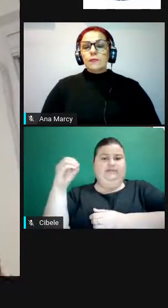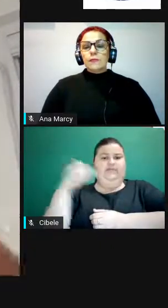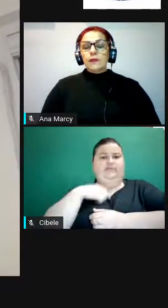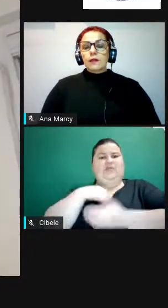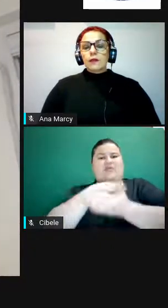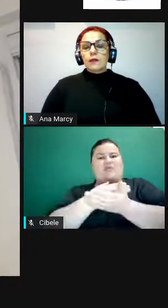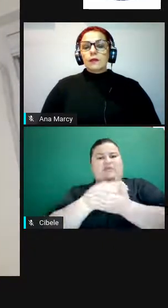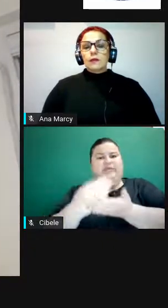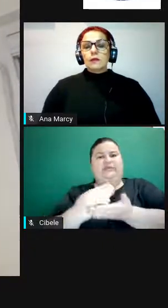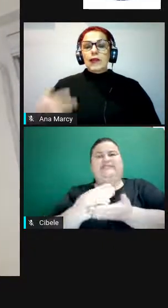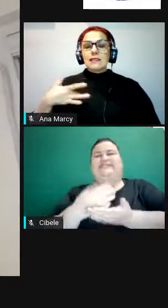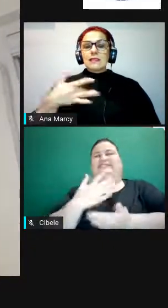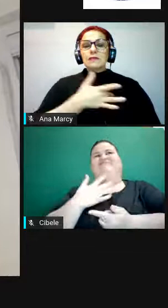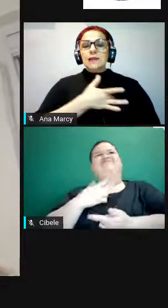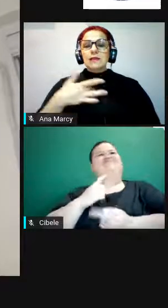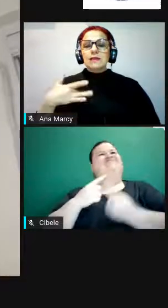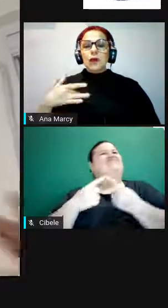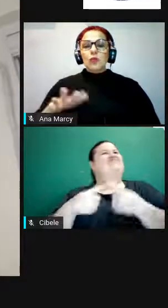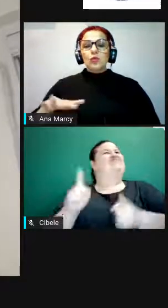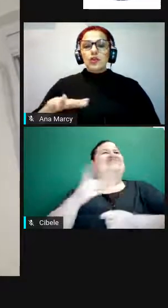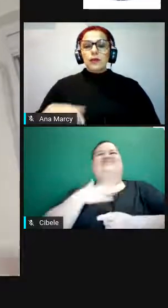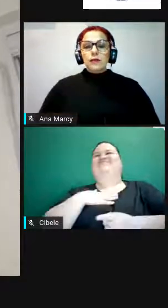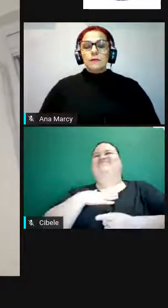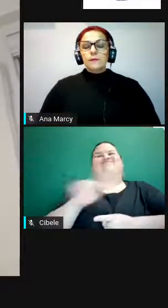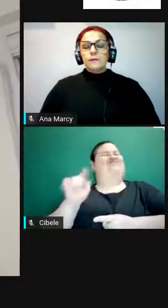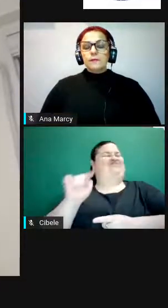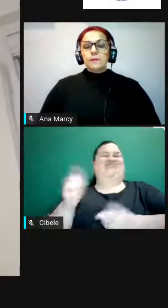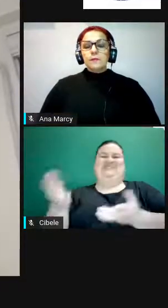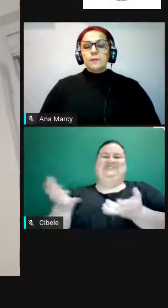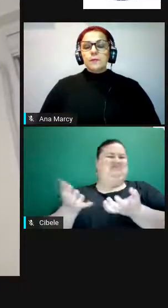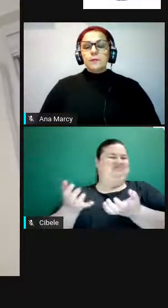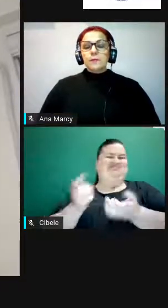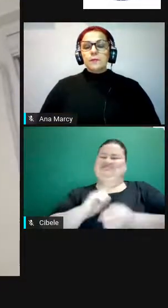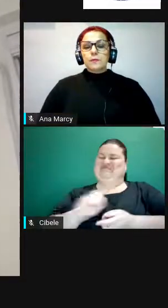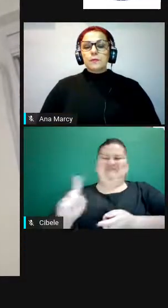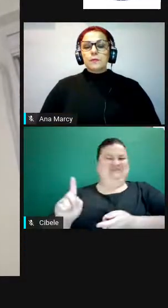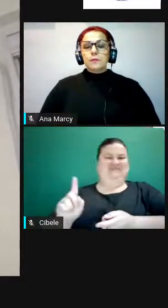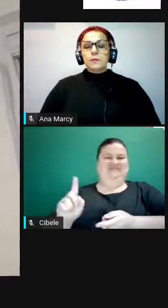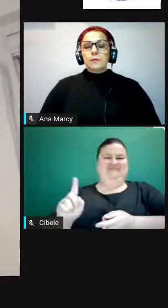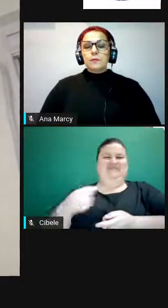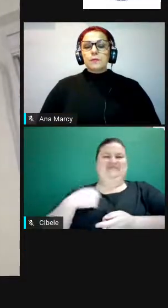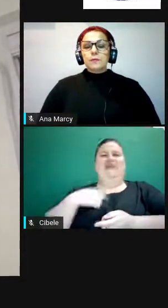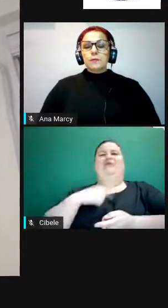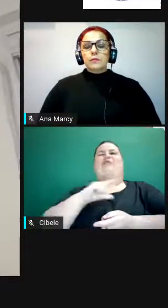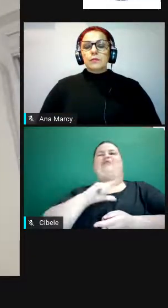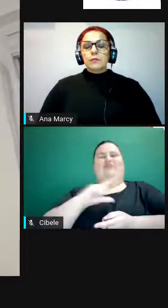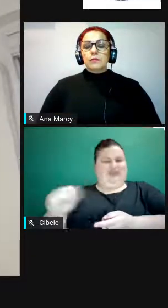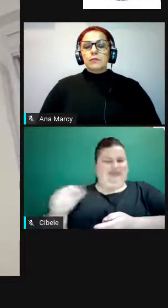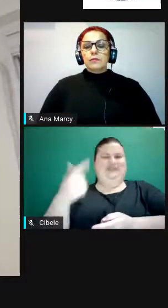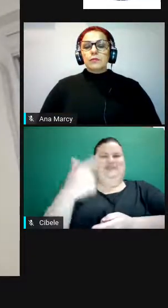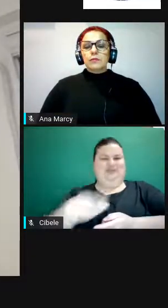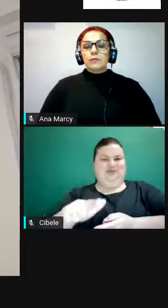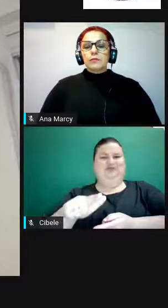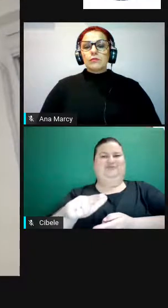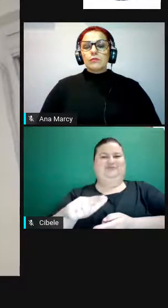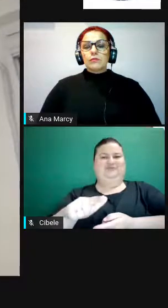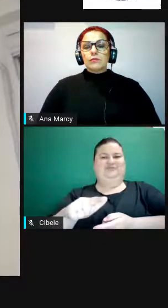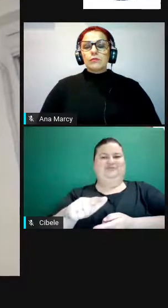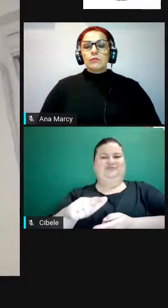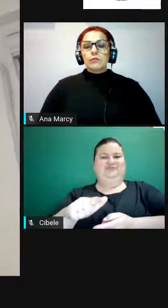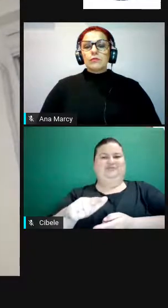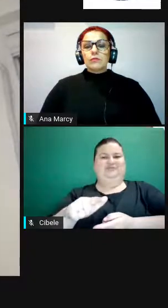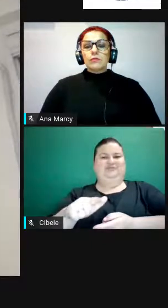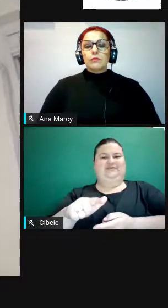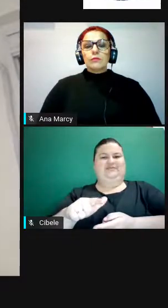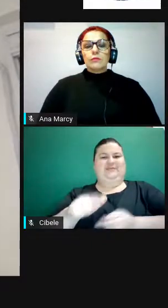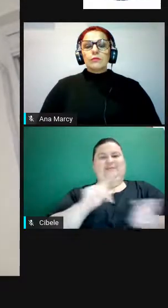comecei mas tipo não era o que eu queria mesmo não queria eu falei para ela vá eu não quero mesmo eu vou sair hein Não não dá eu acabei saindo